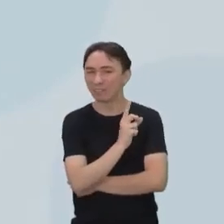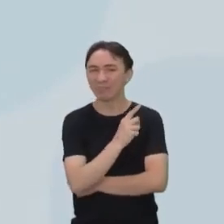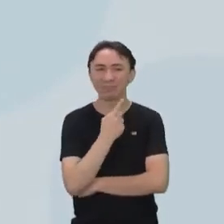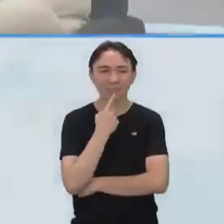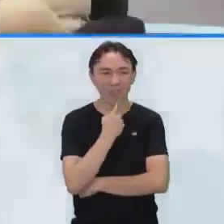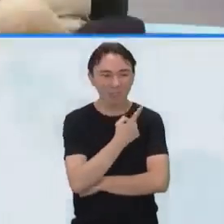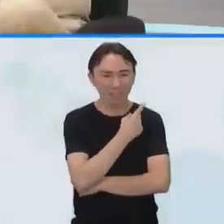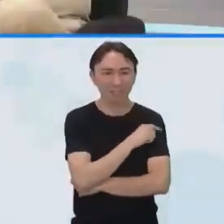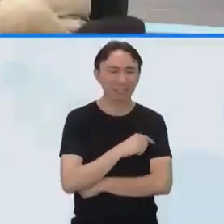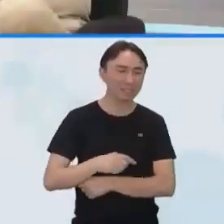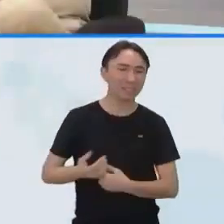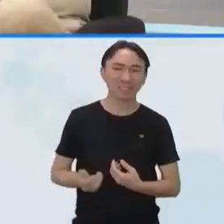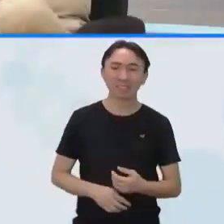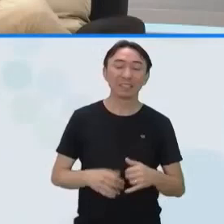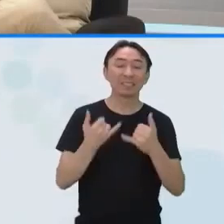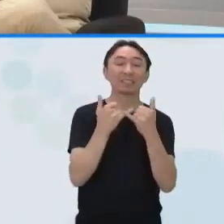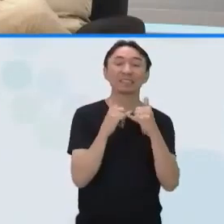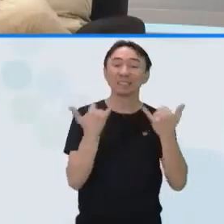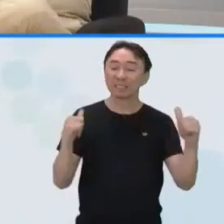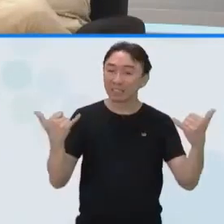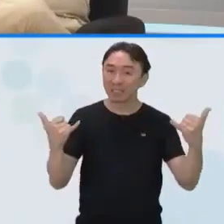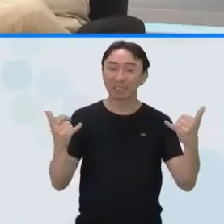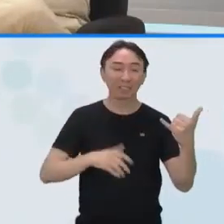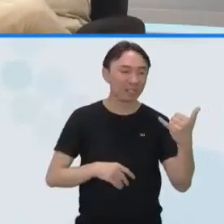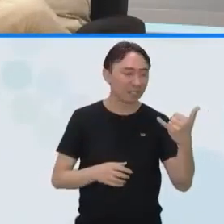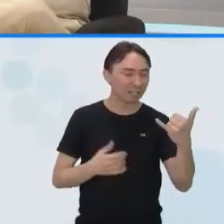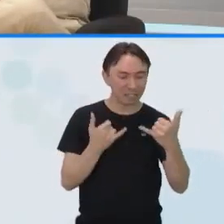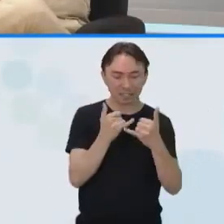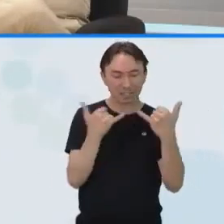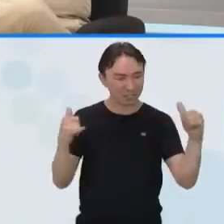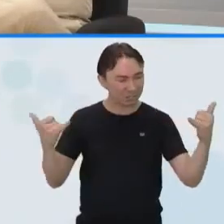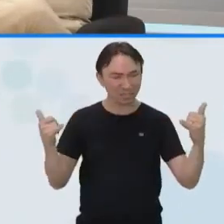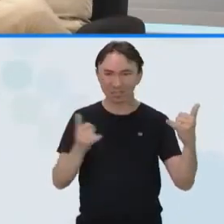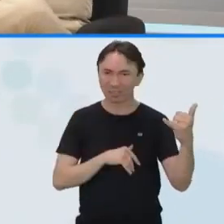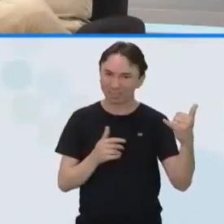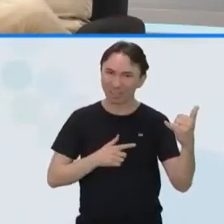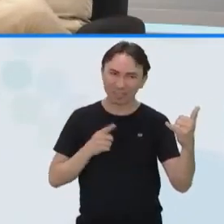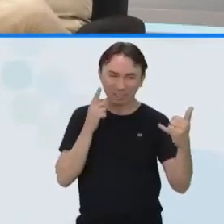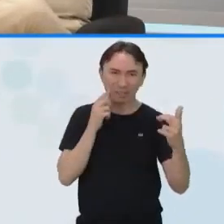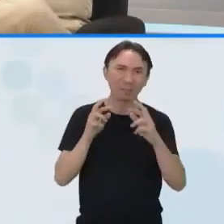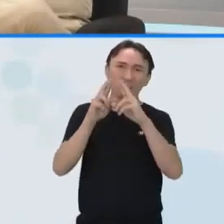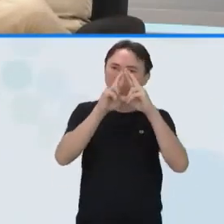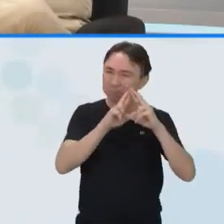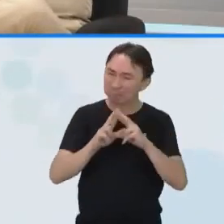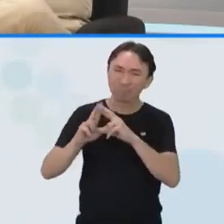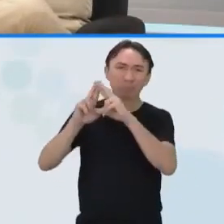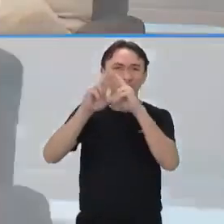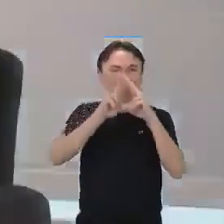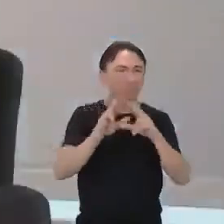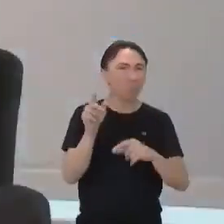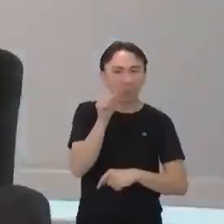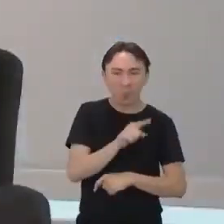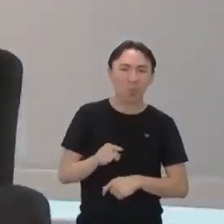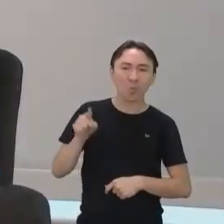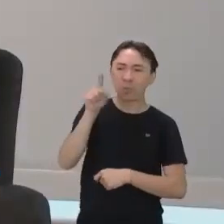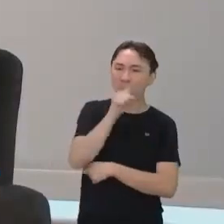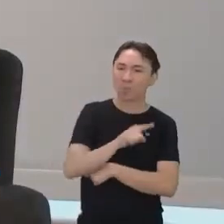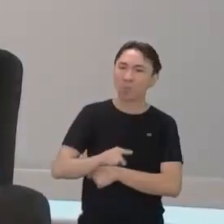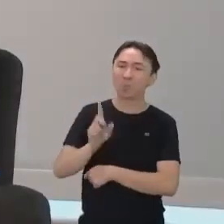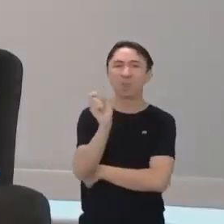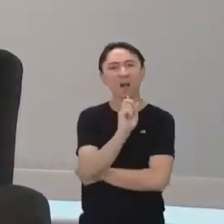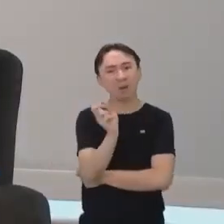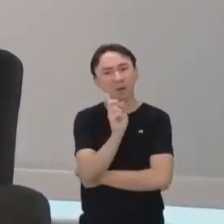instalação de sistema de geração de energia não renovável, né? Então, a gente não tem uma energia aí que que